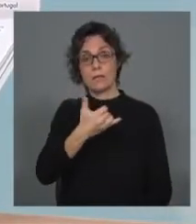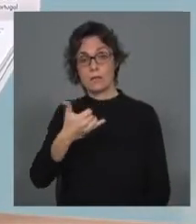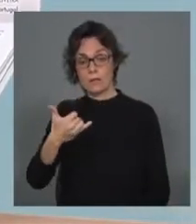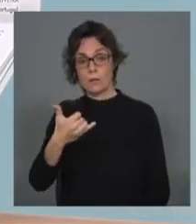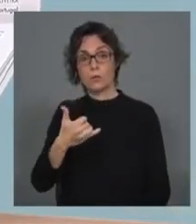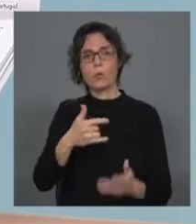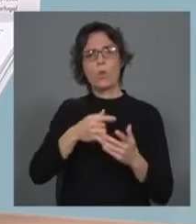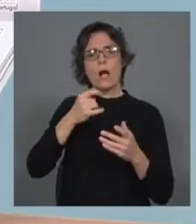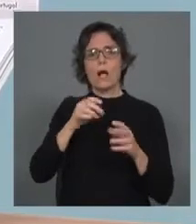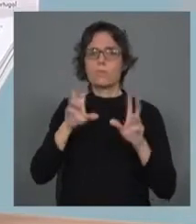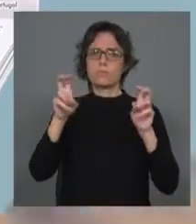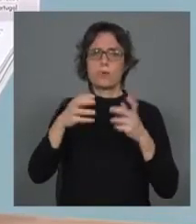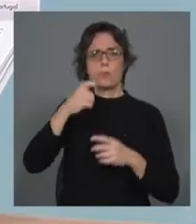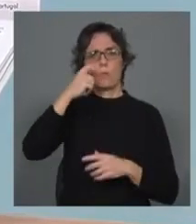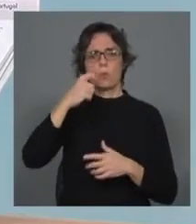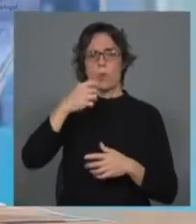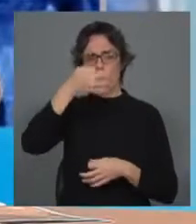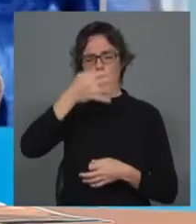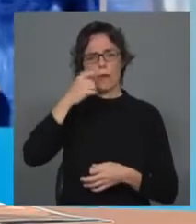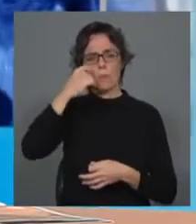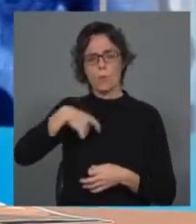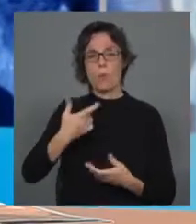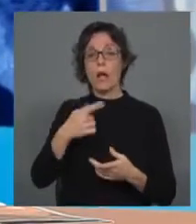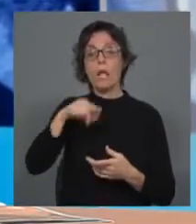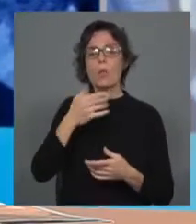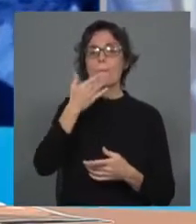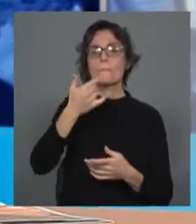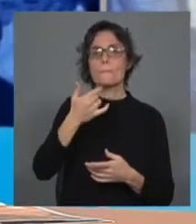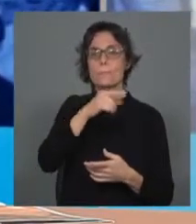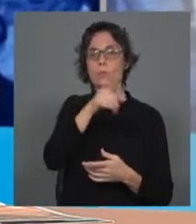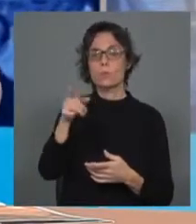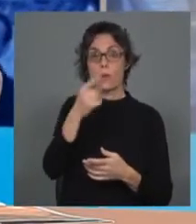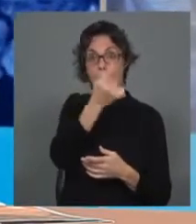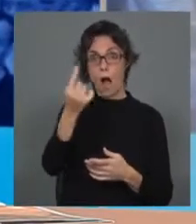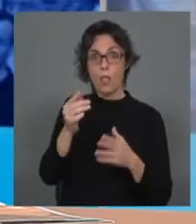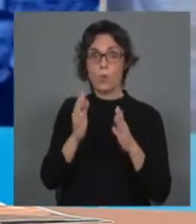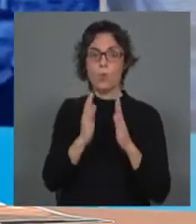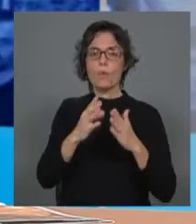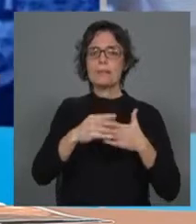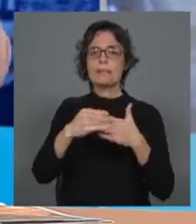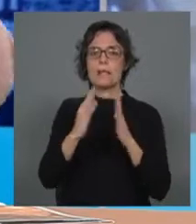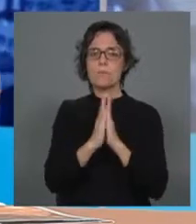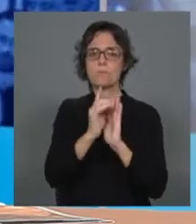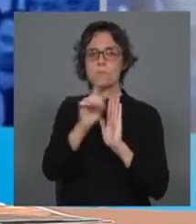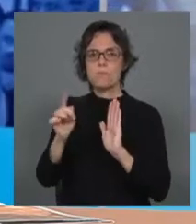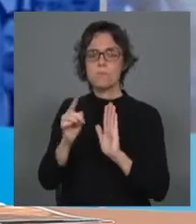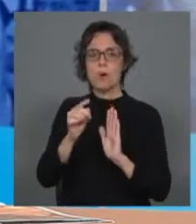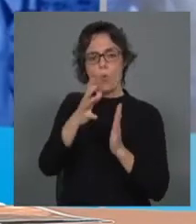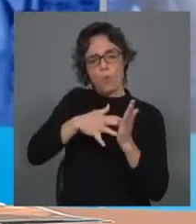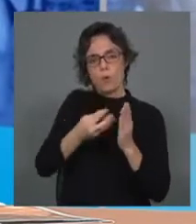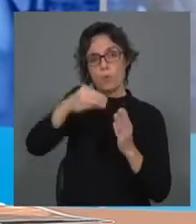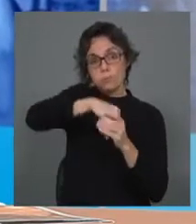é dignidade humana. Então, por isso, pedimos a cada líder religioso para escrever um texto sobre a dignidade humana dentro da